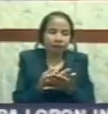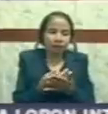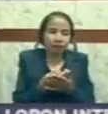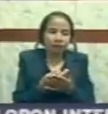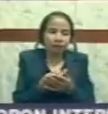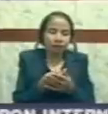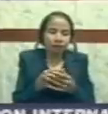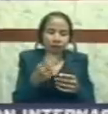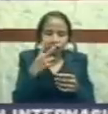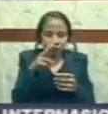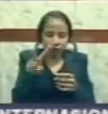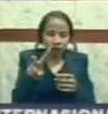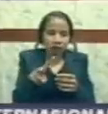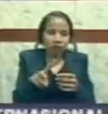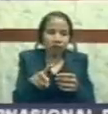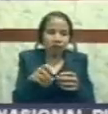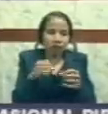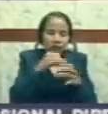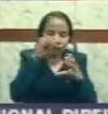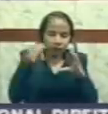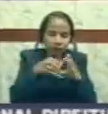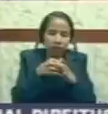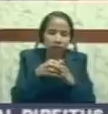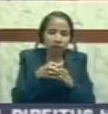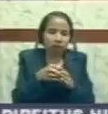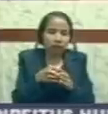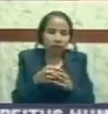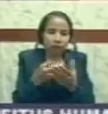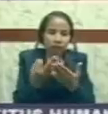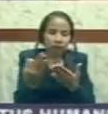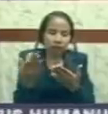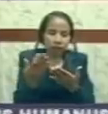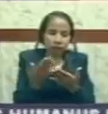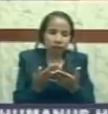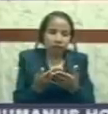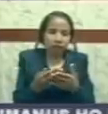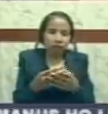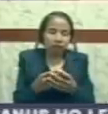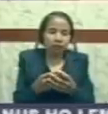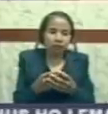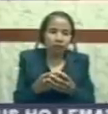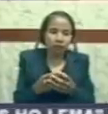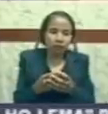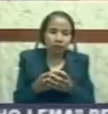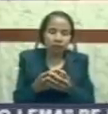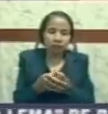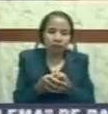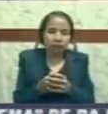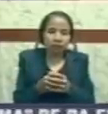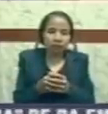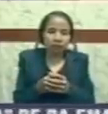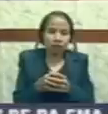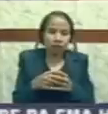Justificação sumária. A inclusão de tabelas por referência com as dotações da Administração Central detalhando a classificação orgânica